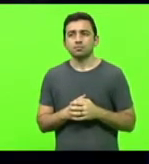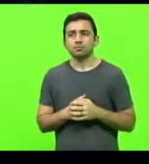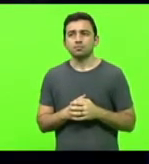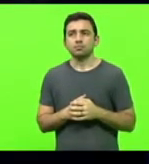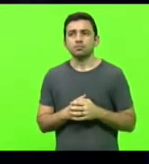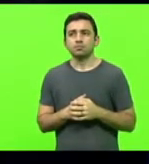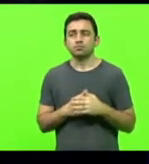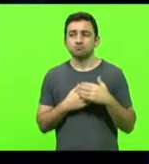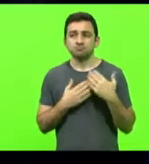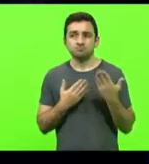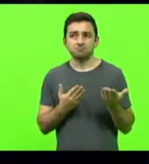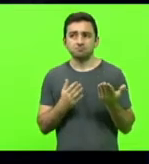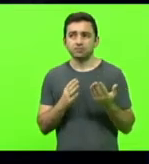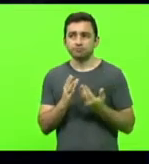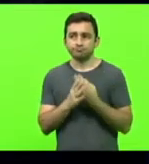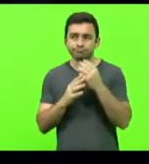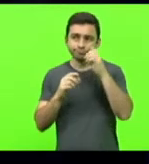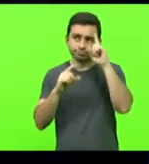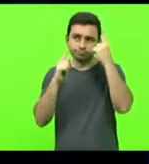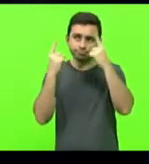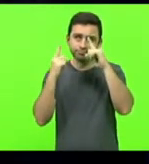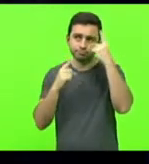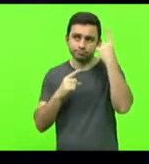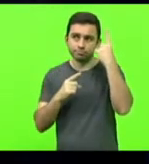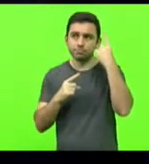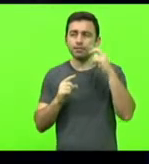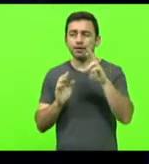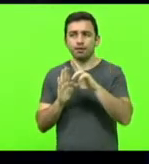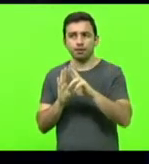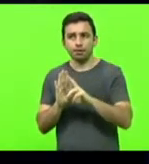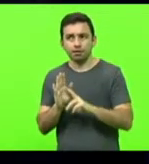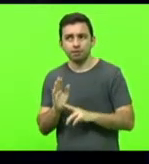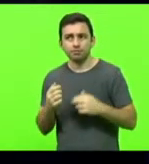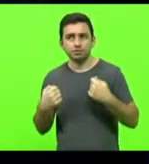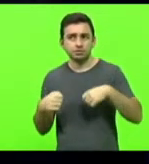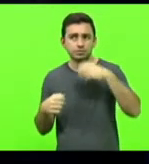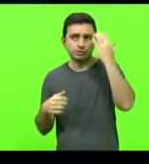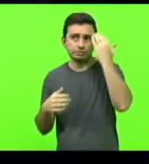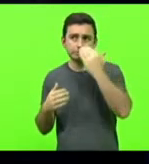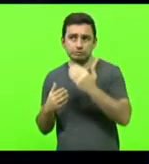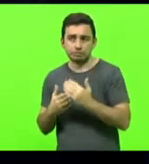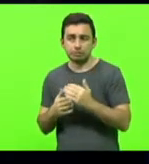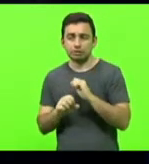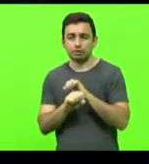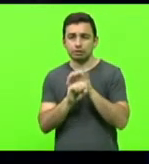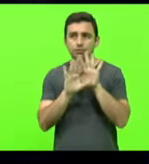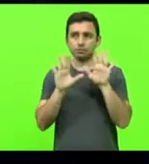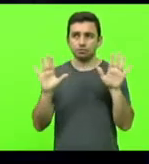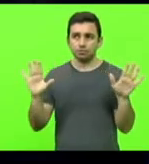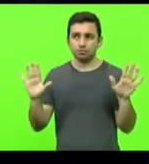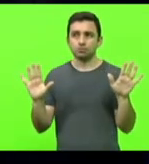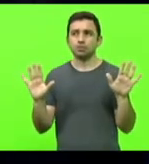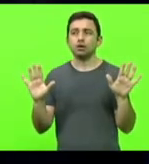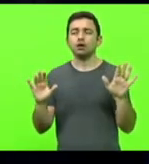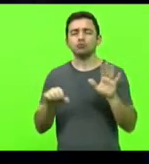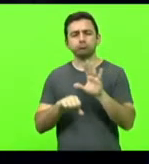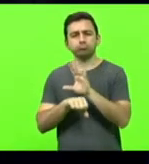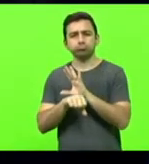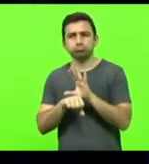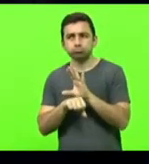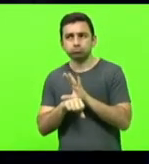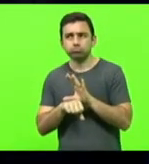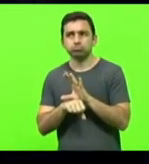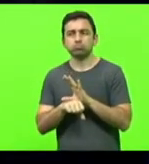muito criativa todo o regramento a ser seguido em termos de transparência, de constitucionalidade,